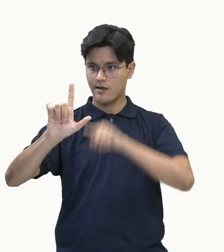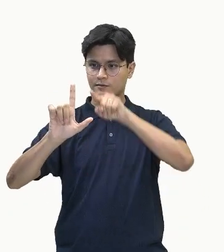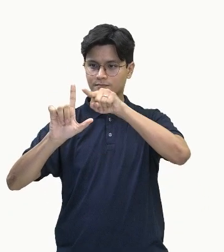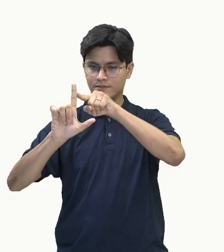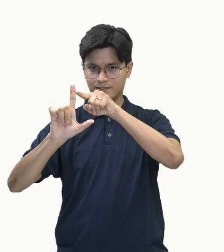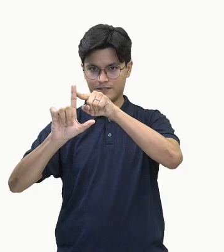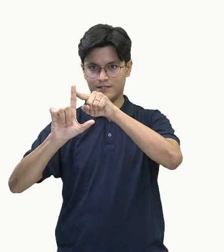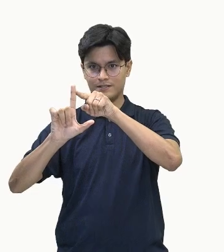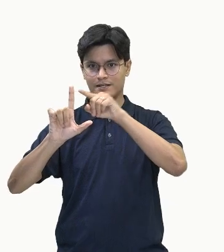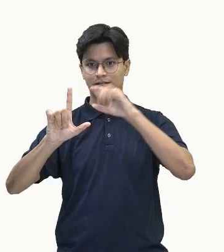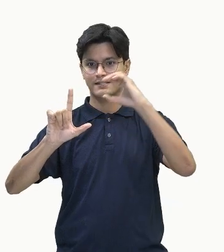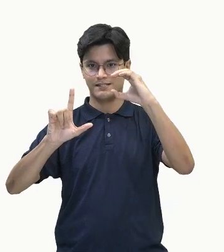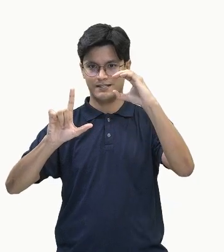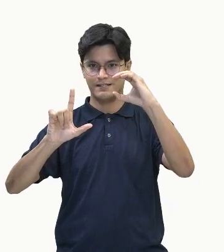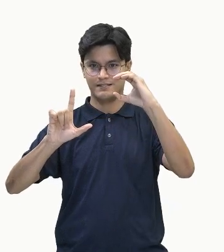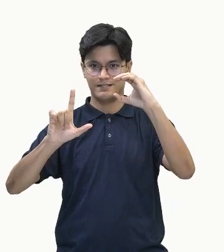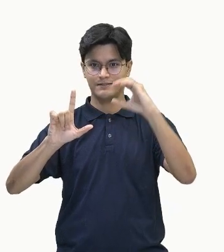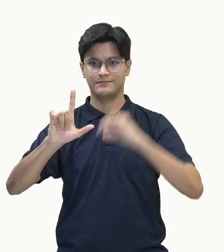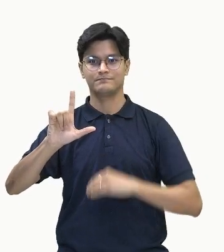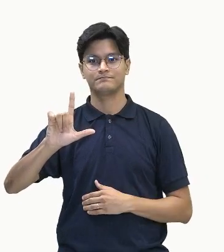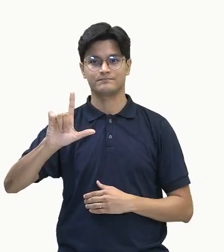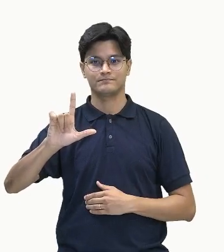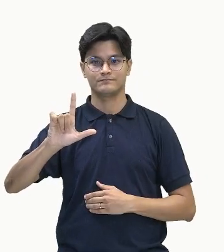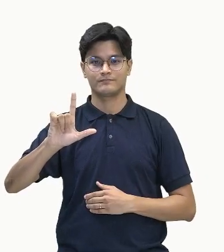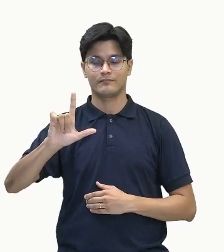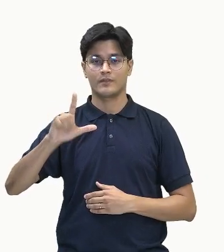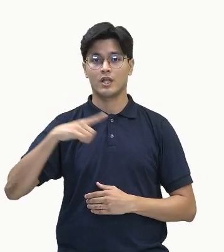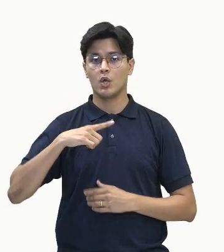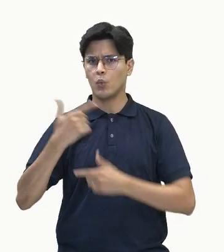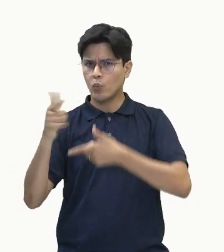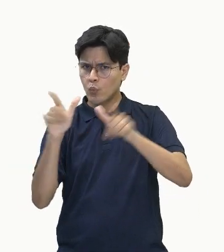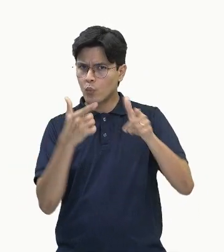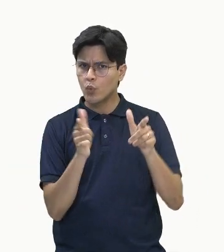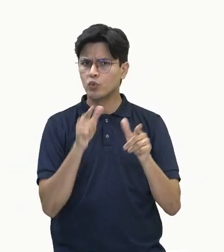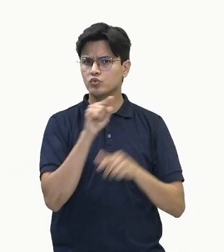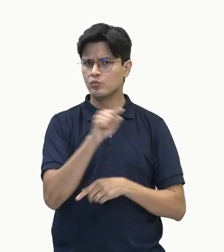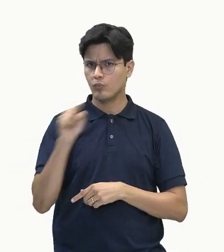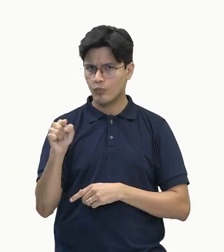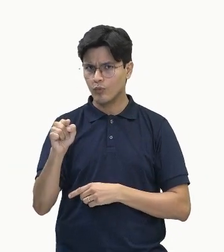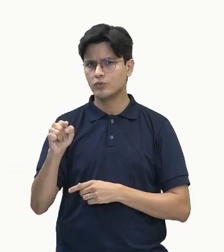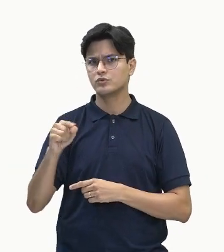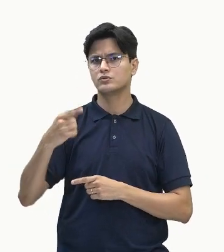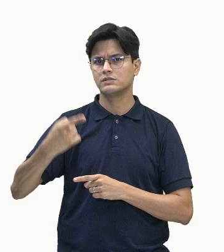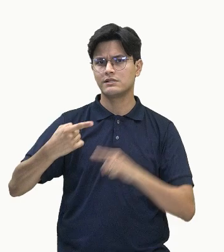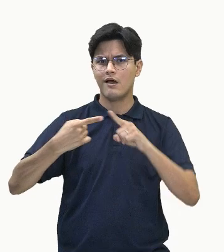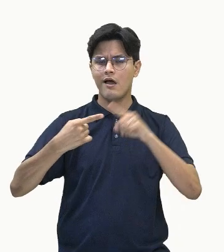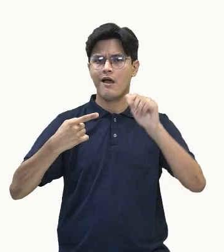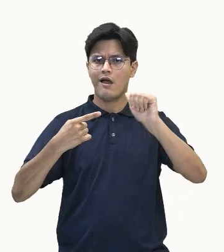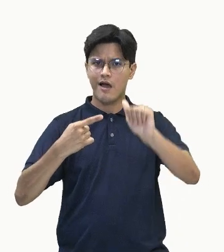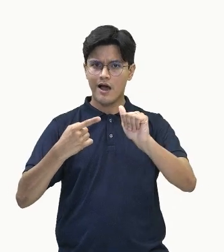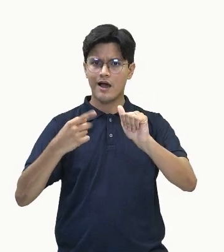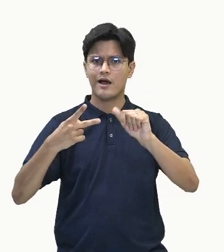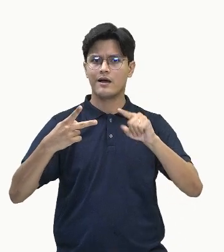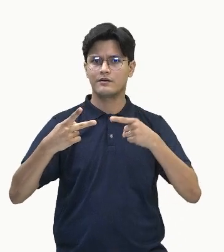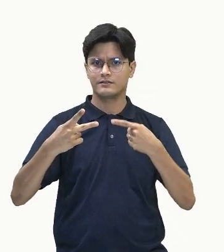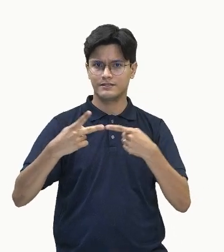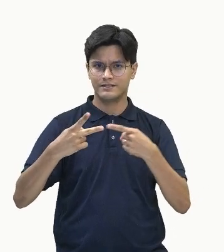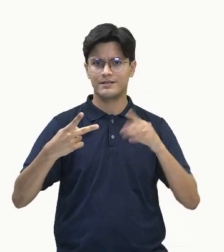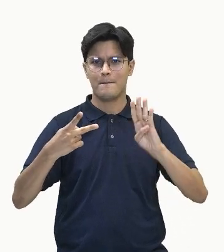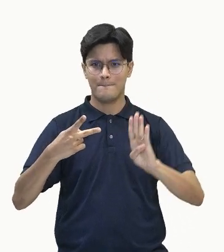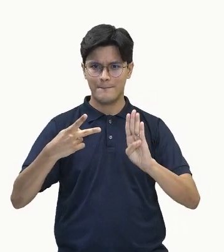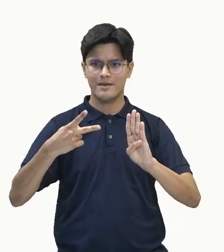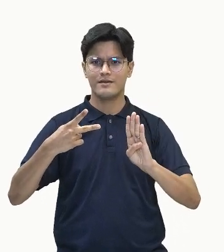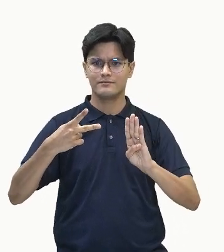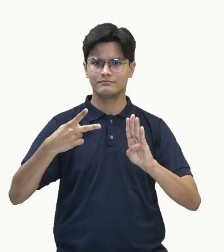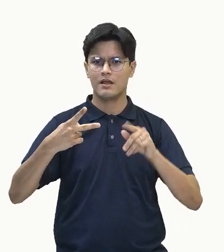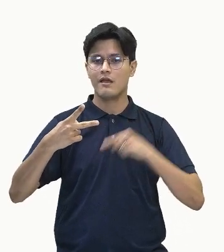eixo Y. Os outros pontos, ó, os pontos A e B, eles não estão localizados em cima de